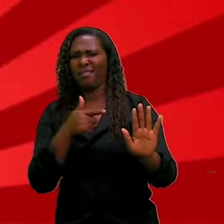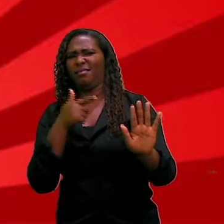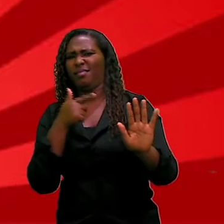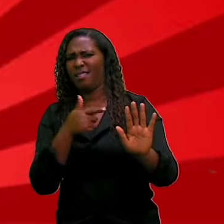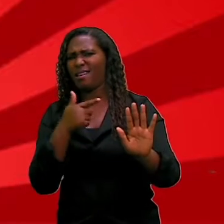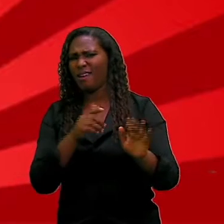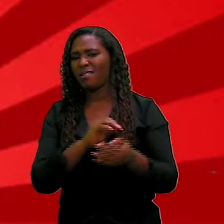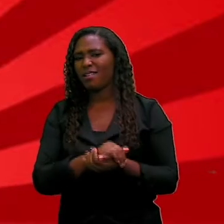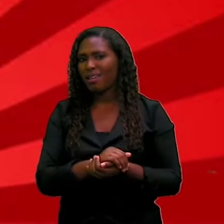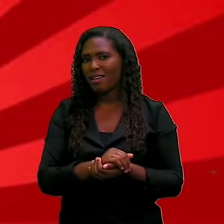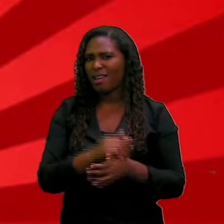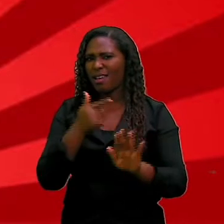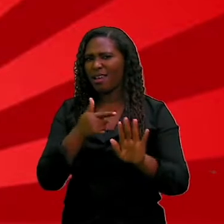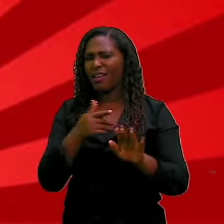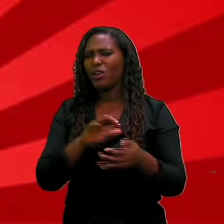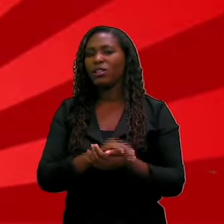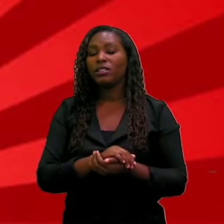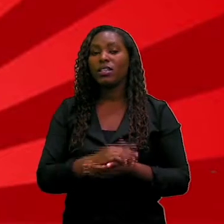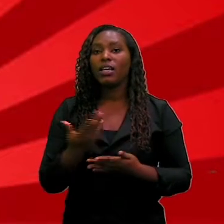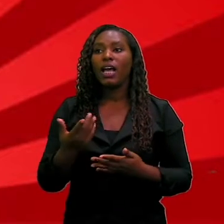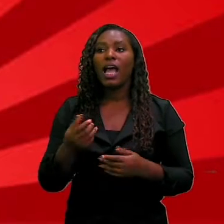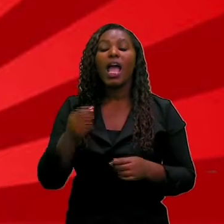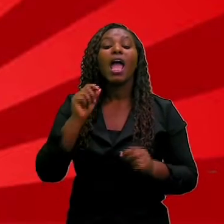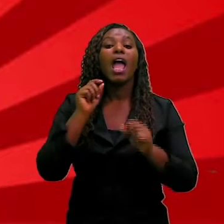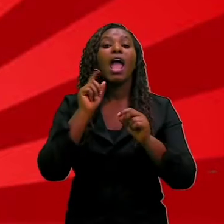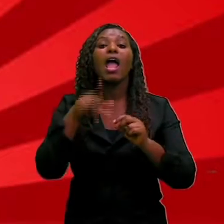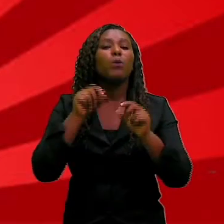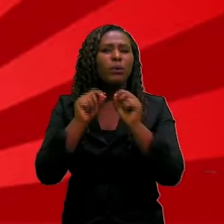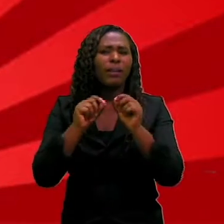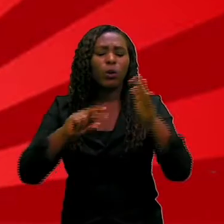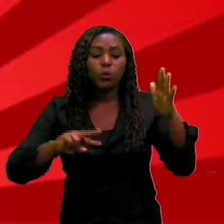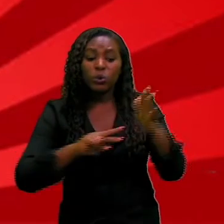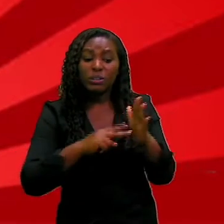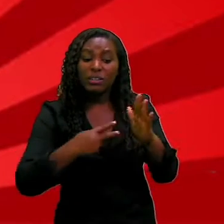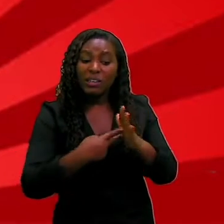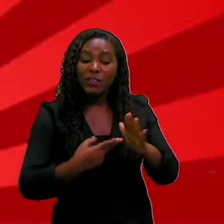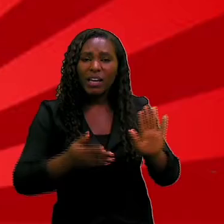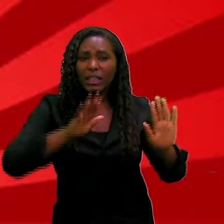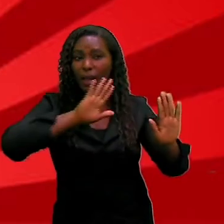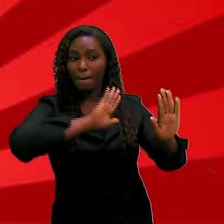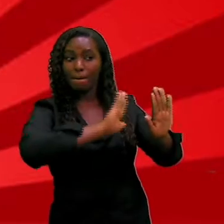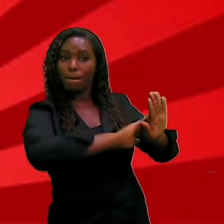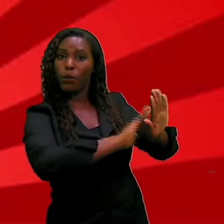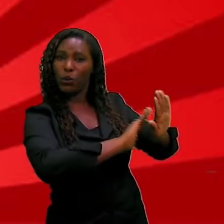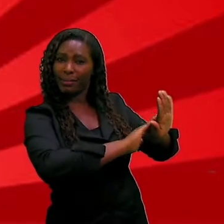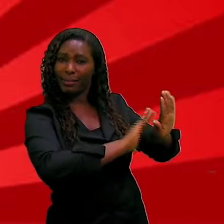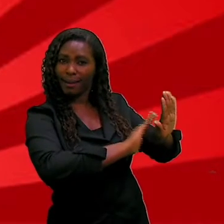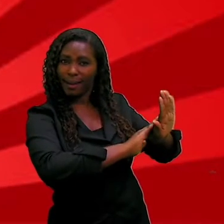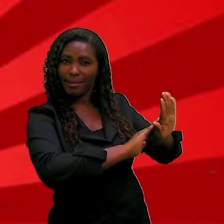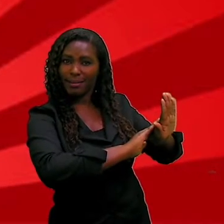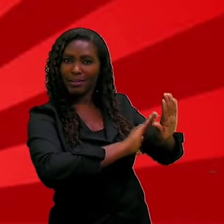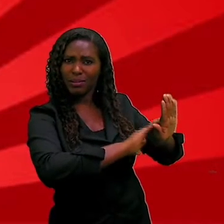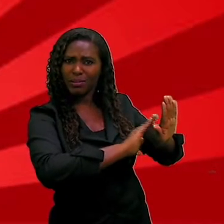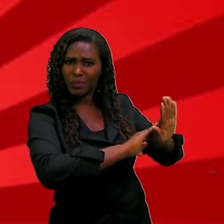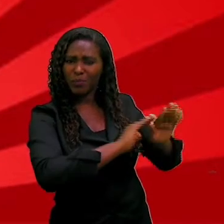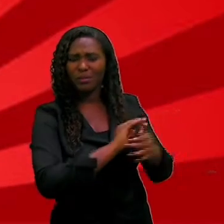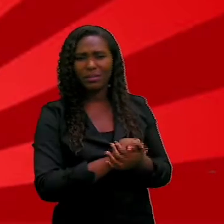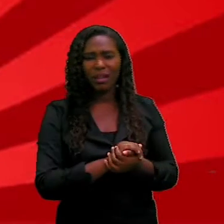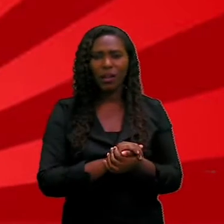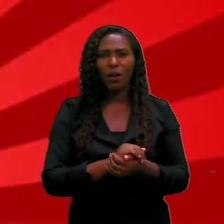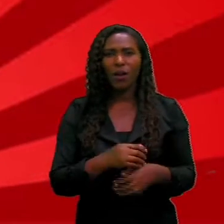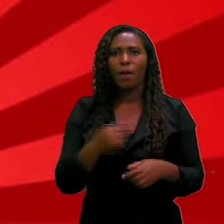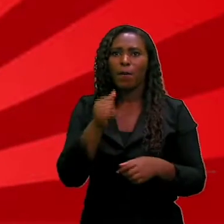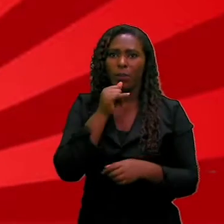usado pela literatura, que consiste em dizer o contrário daquilo que se pensa. Calma, não é confuso não,